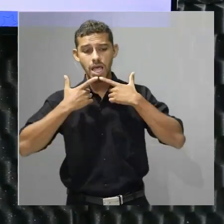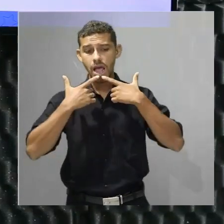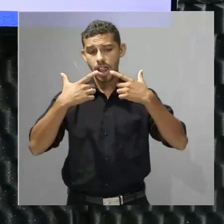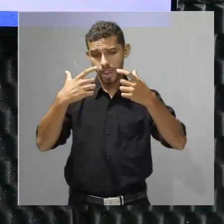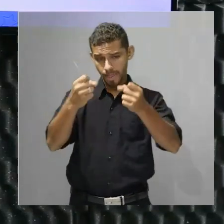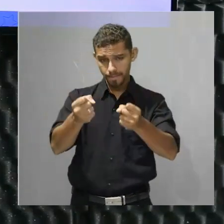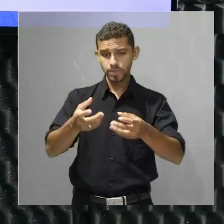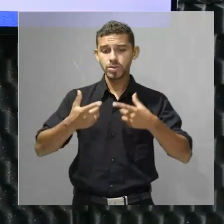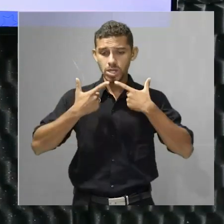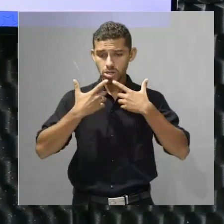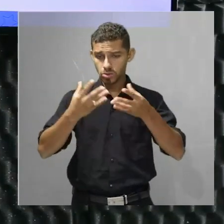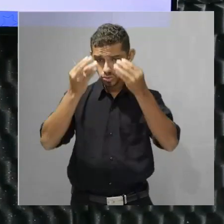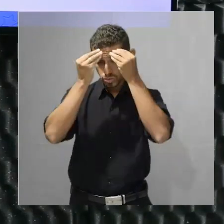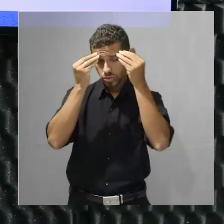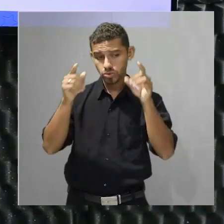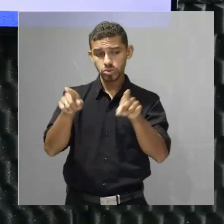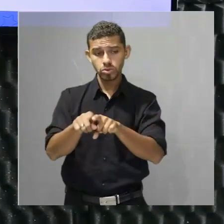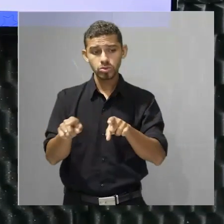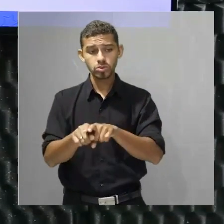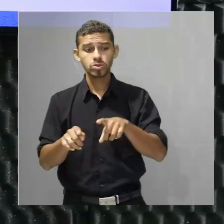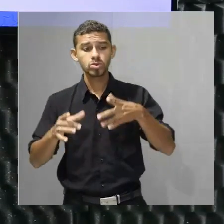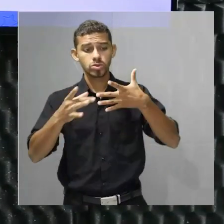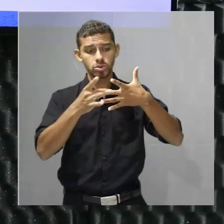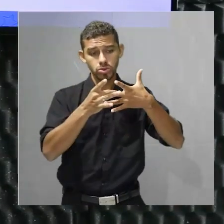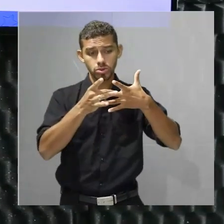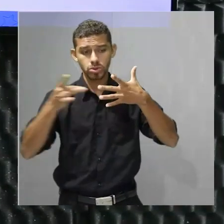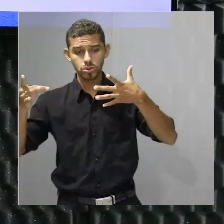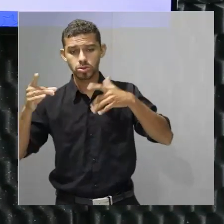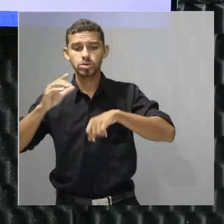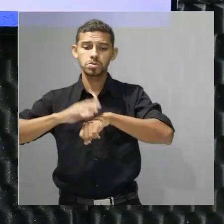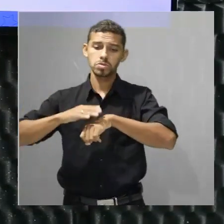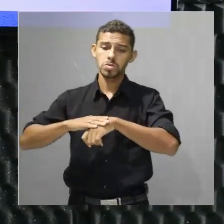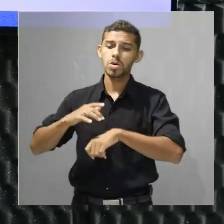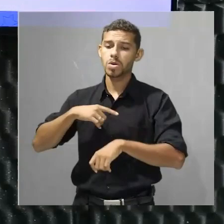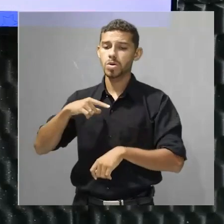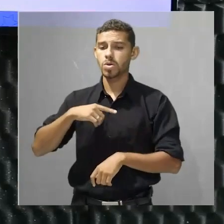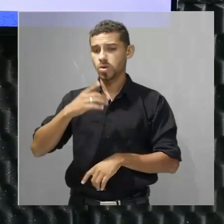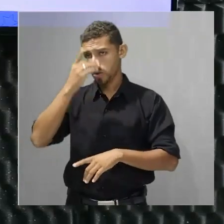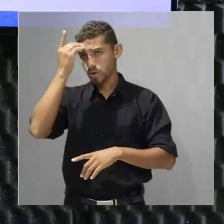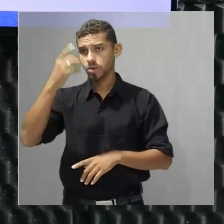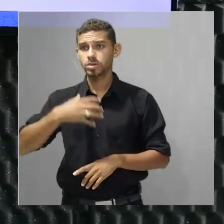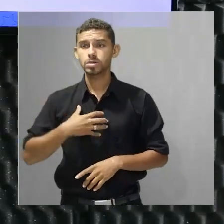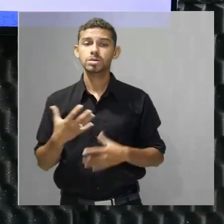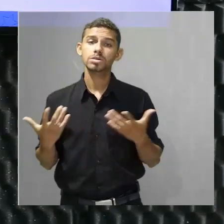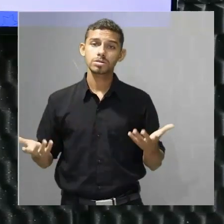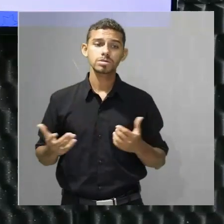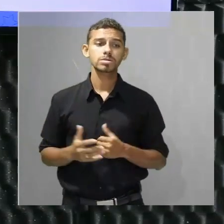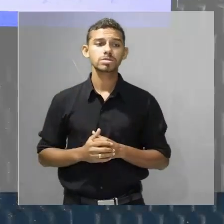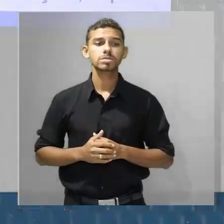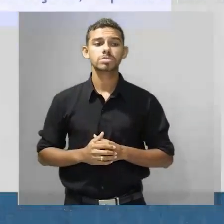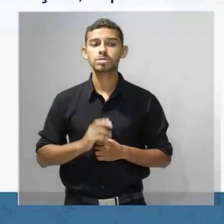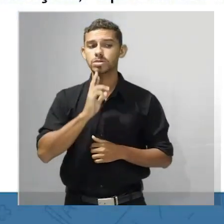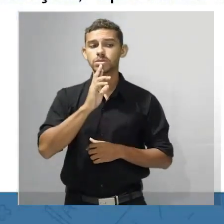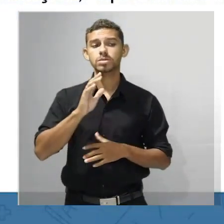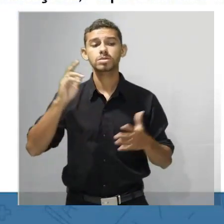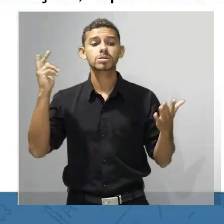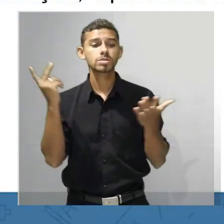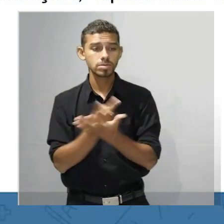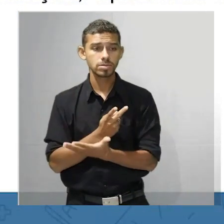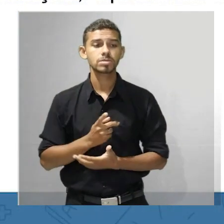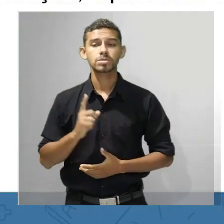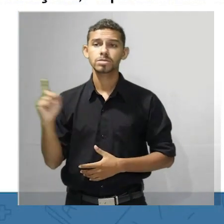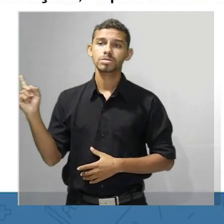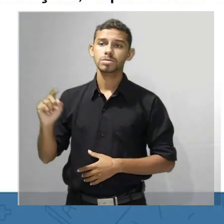de um significante letras lições e um significado conceitos e ideias então turma a única que tava errada